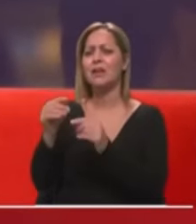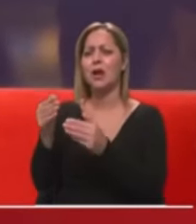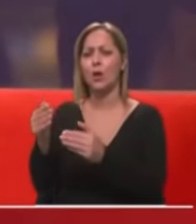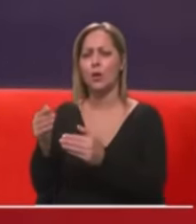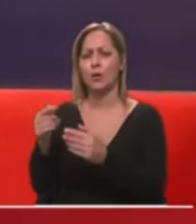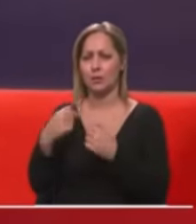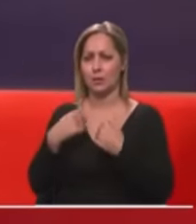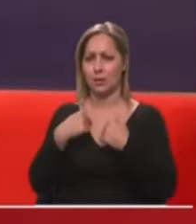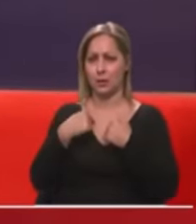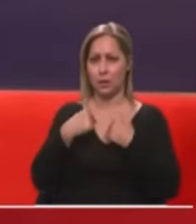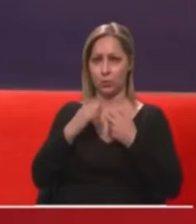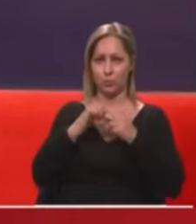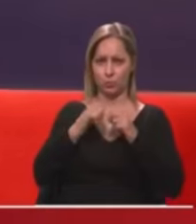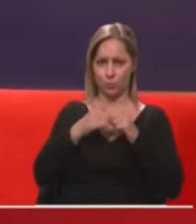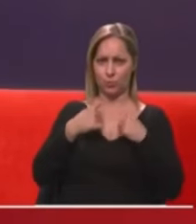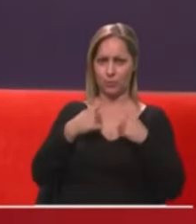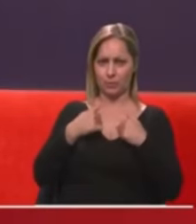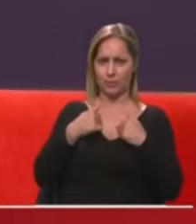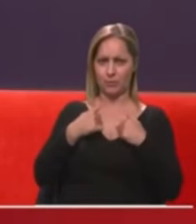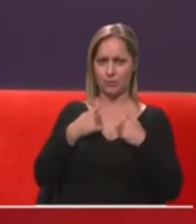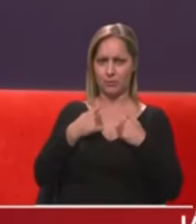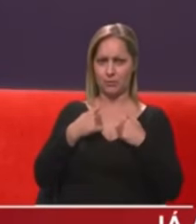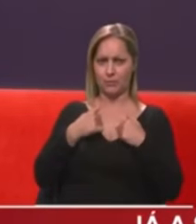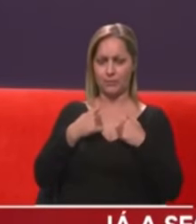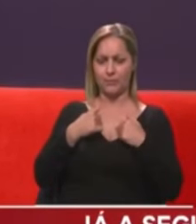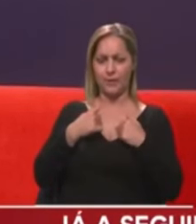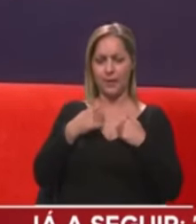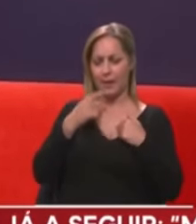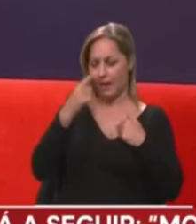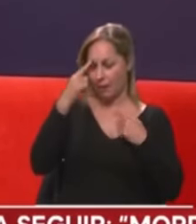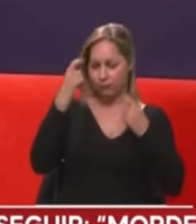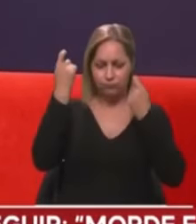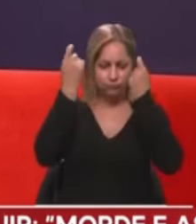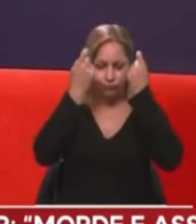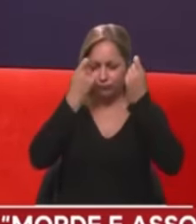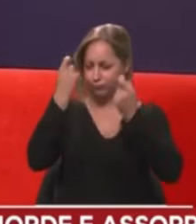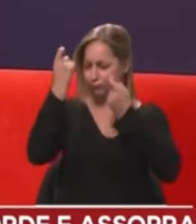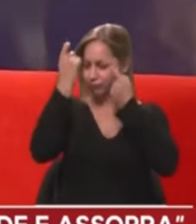problema sou eu, não é ele. É uma espiral muito grande que